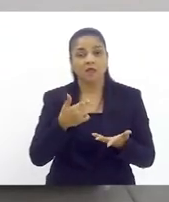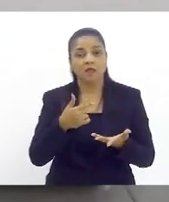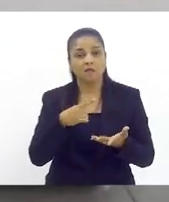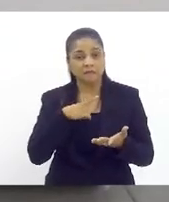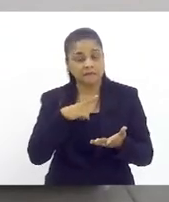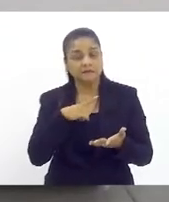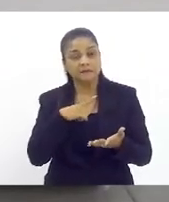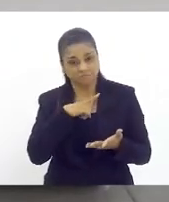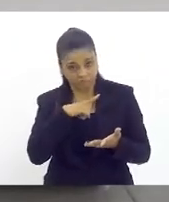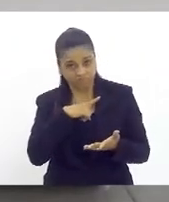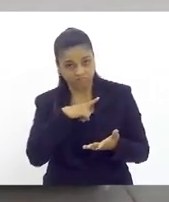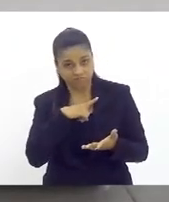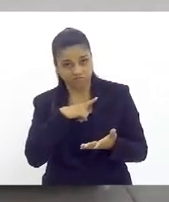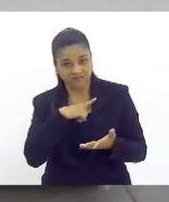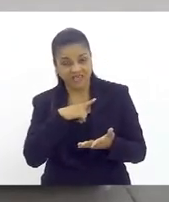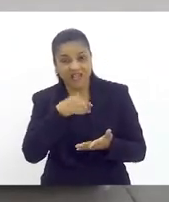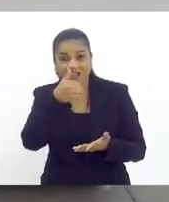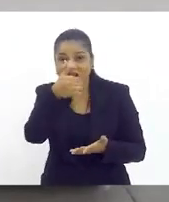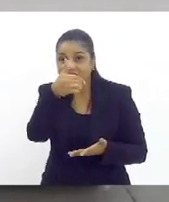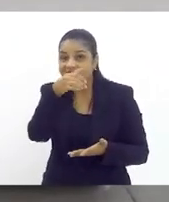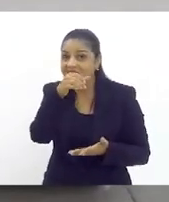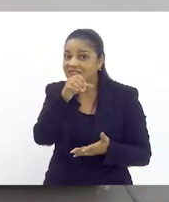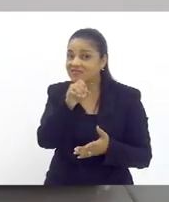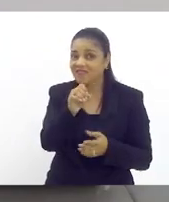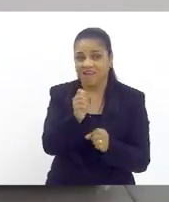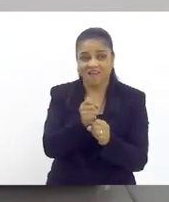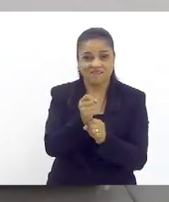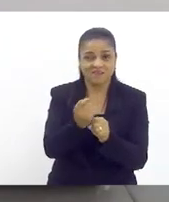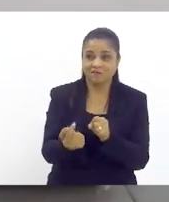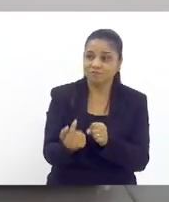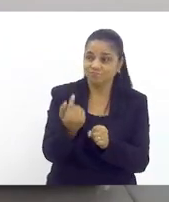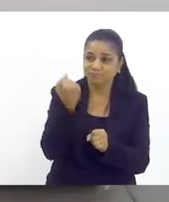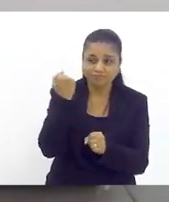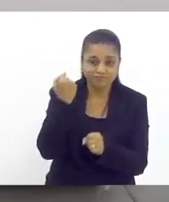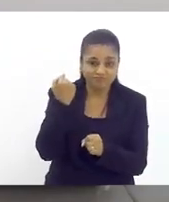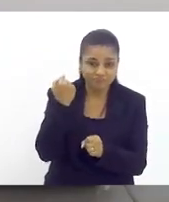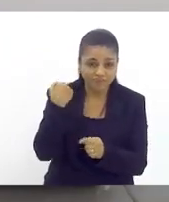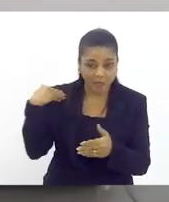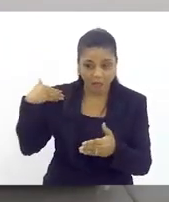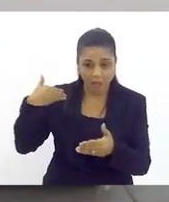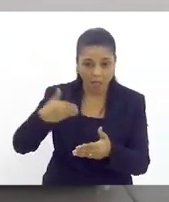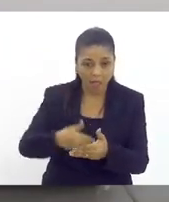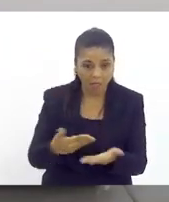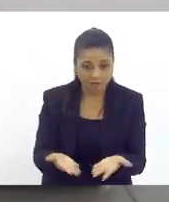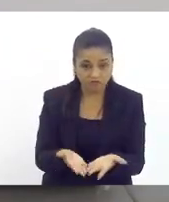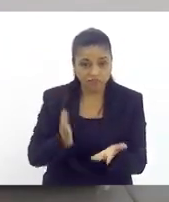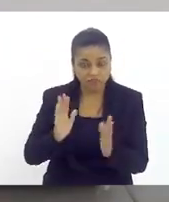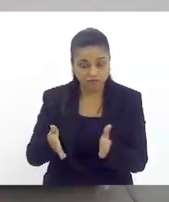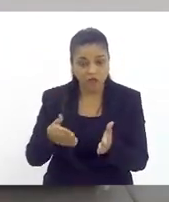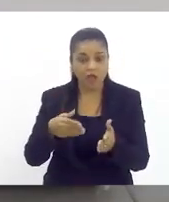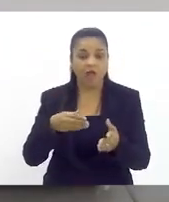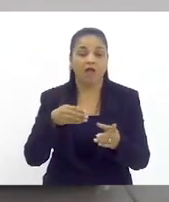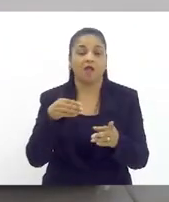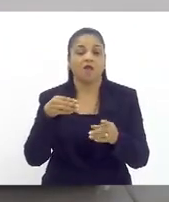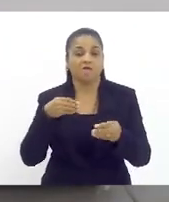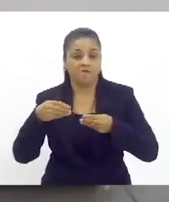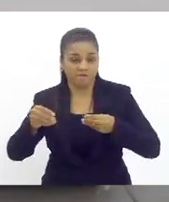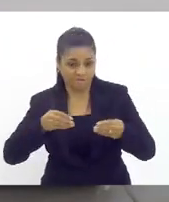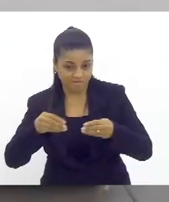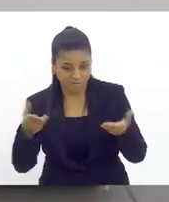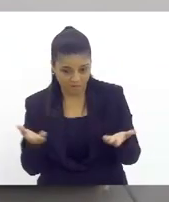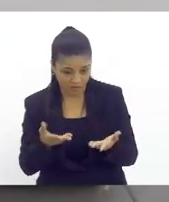tem foram feitos há dez anos atrás então a pergunta é como viabilizar os que já existem atualizar onde